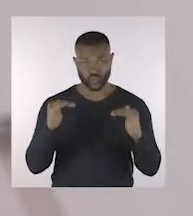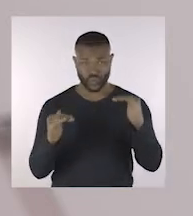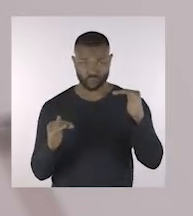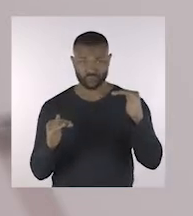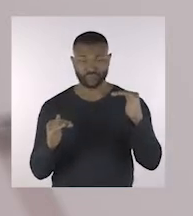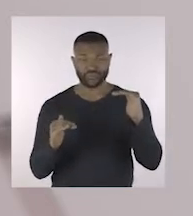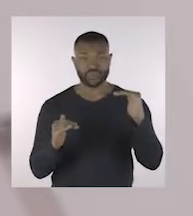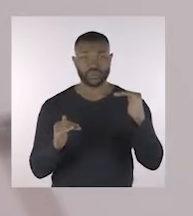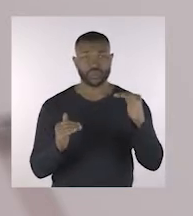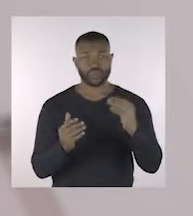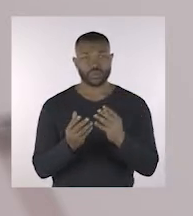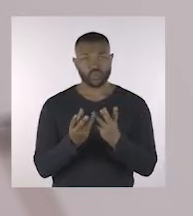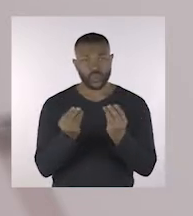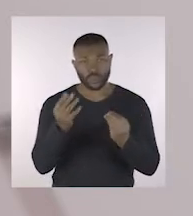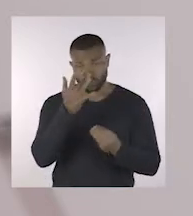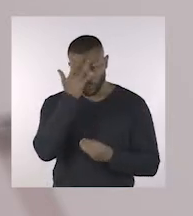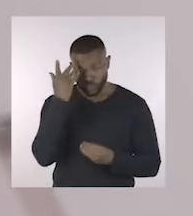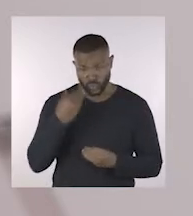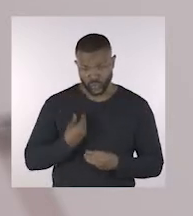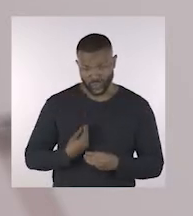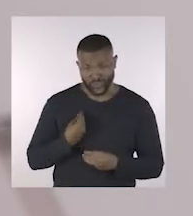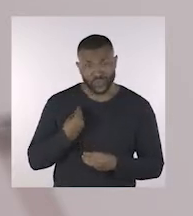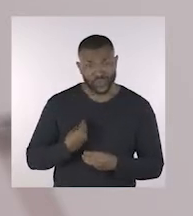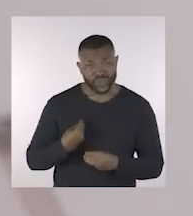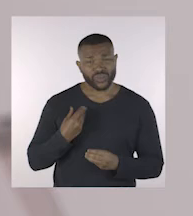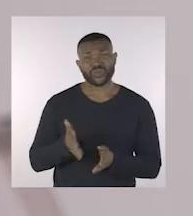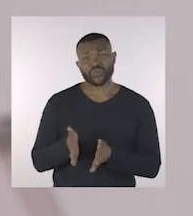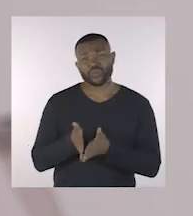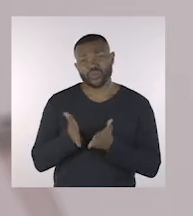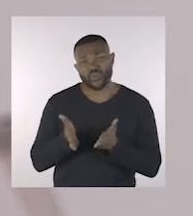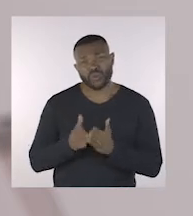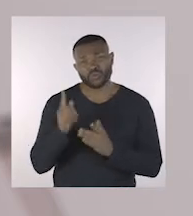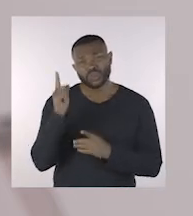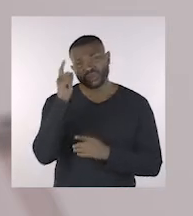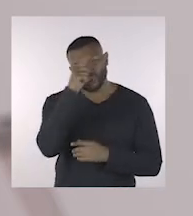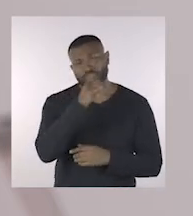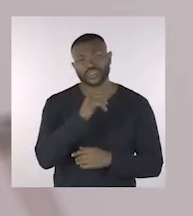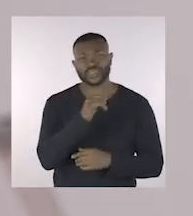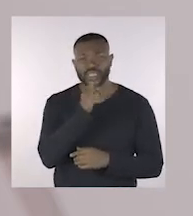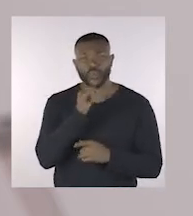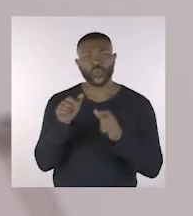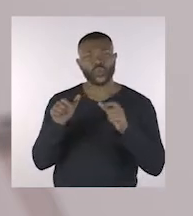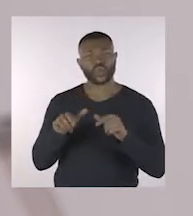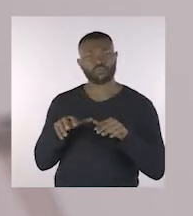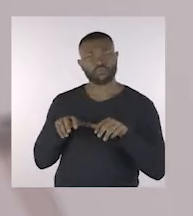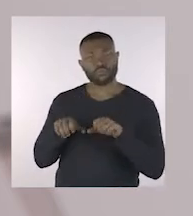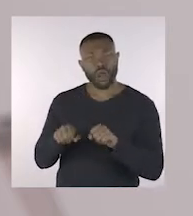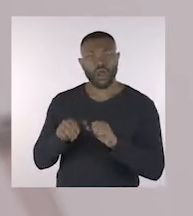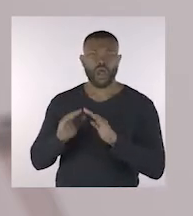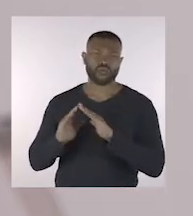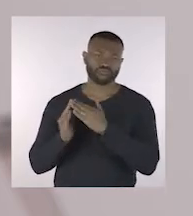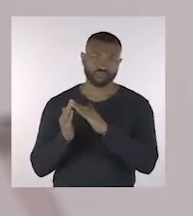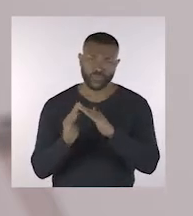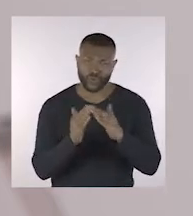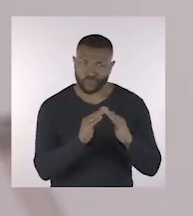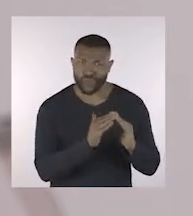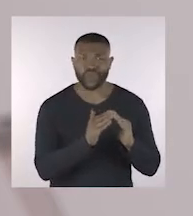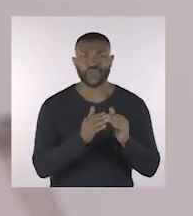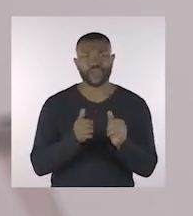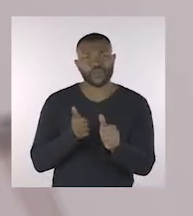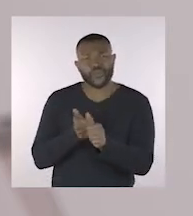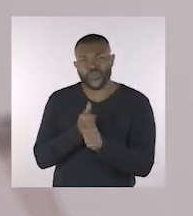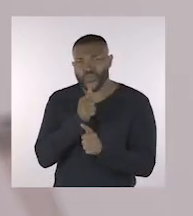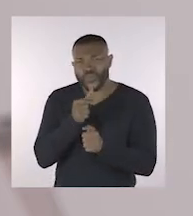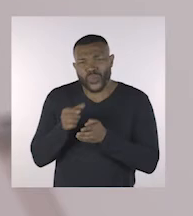enquanto você tem milhares de pessoas morando precariamente em ocupações em áreas de